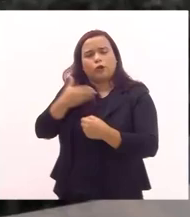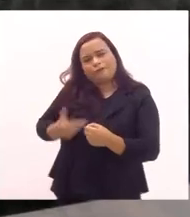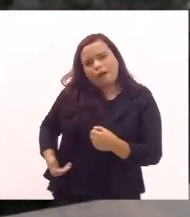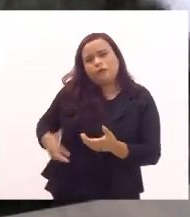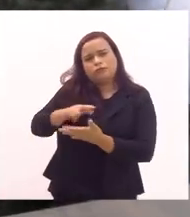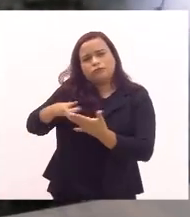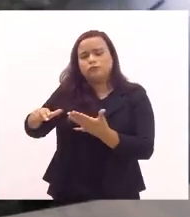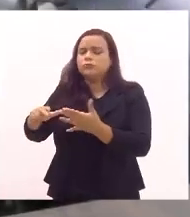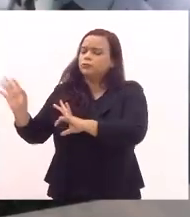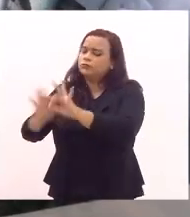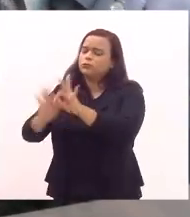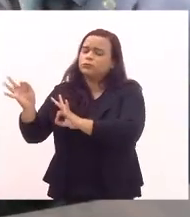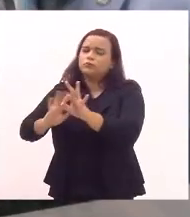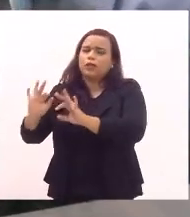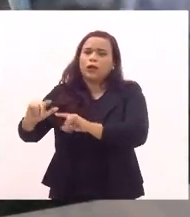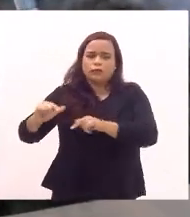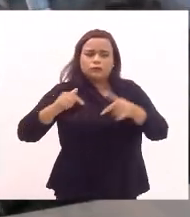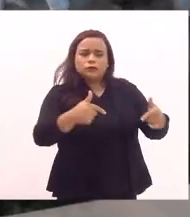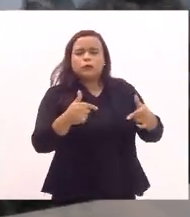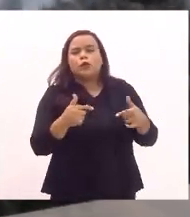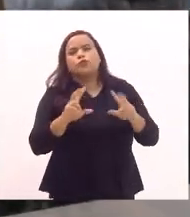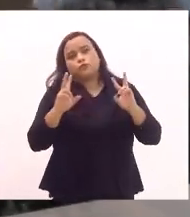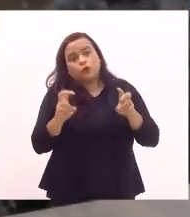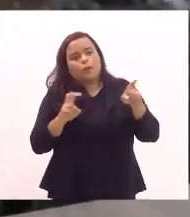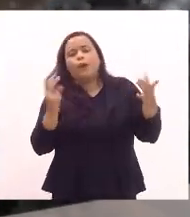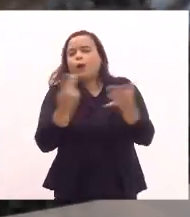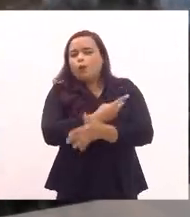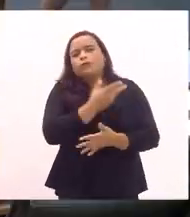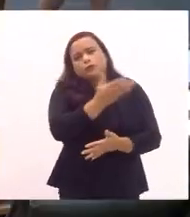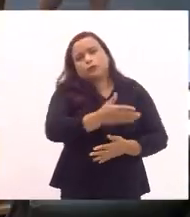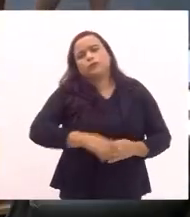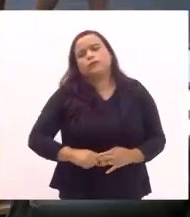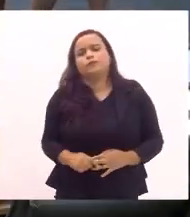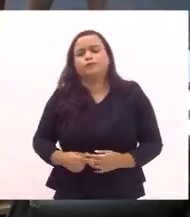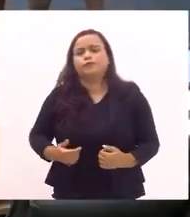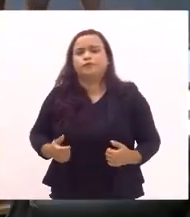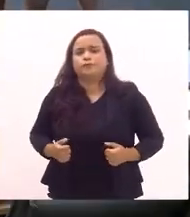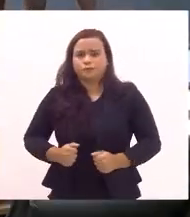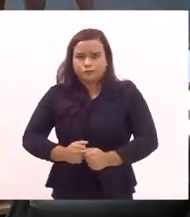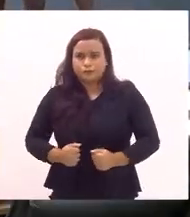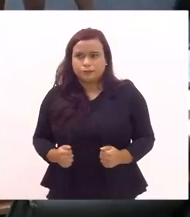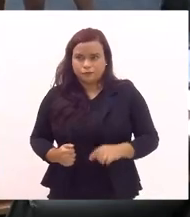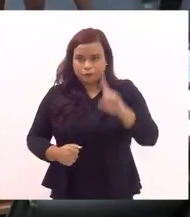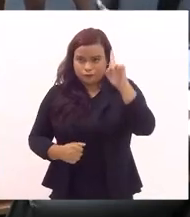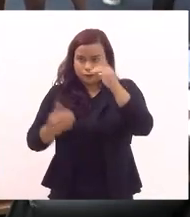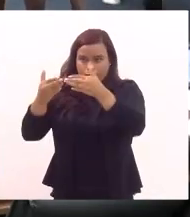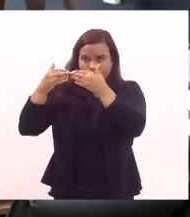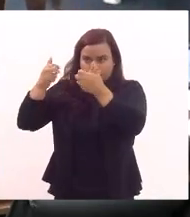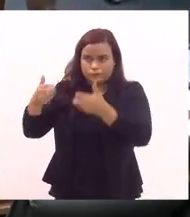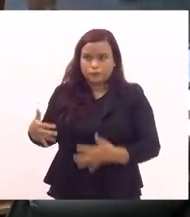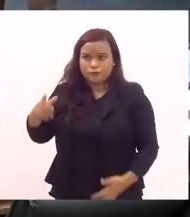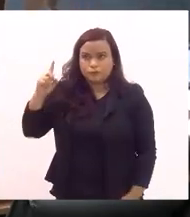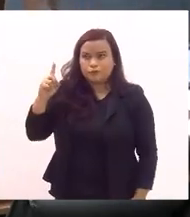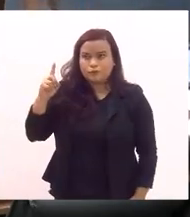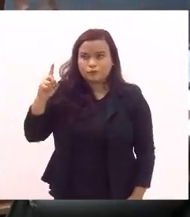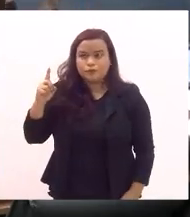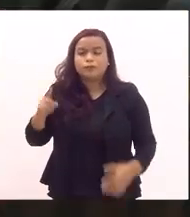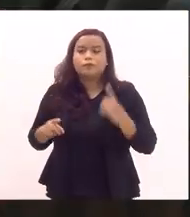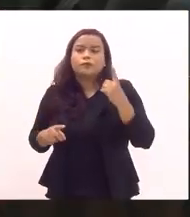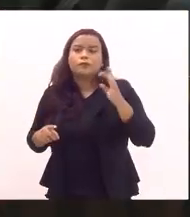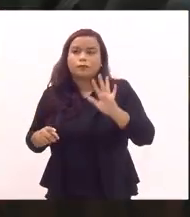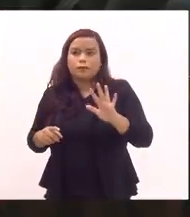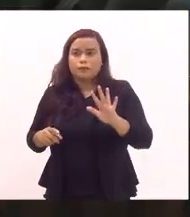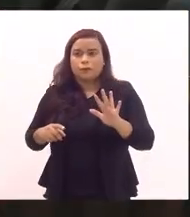aos eventuais excessos que ocorreram naquela noite seu presidente pela ordem o instante